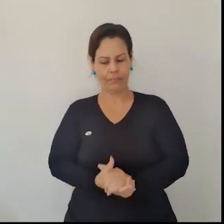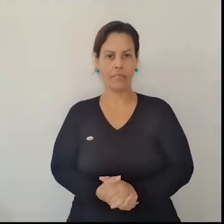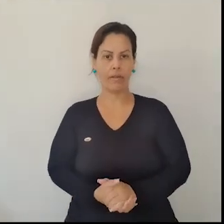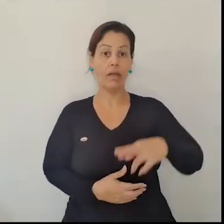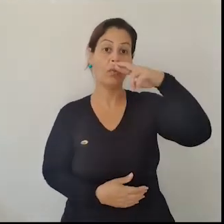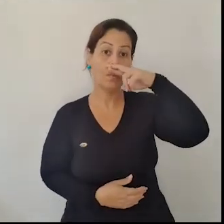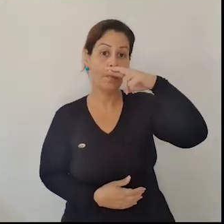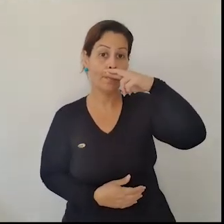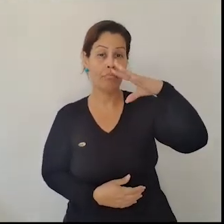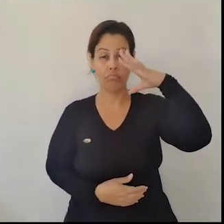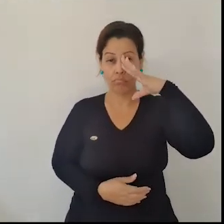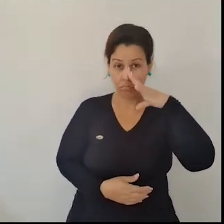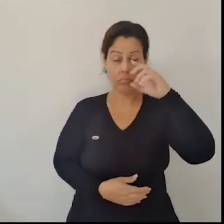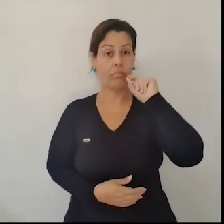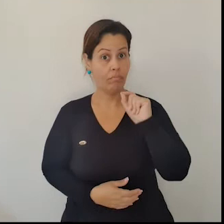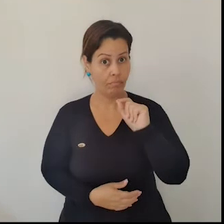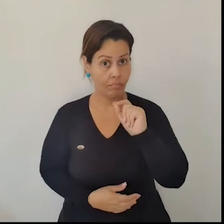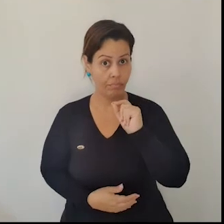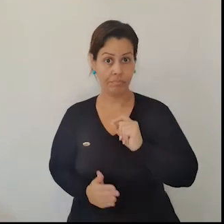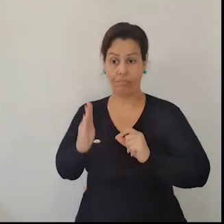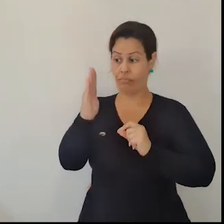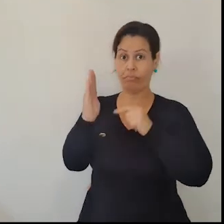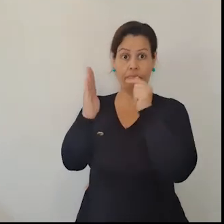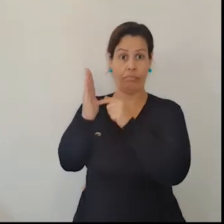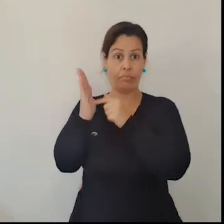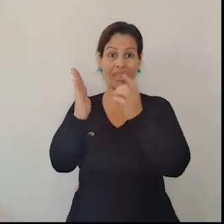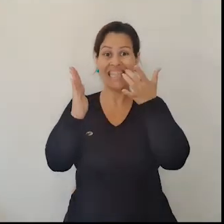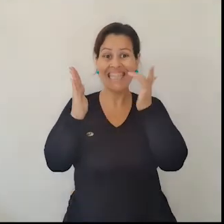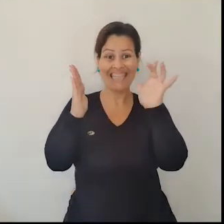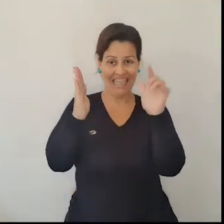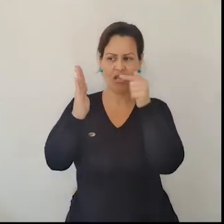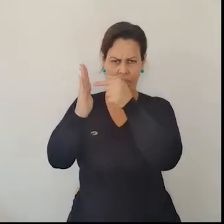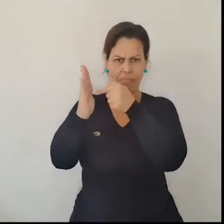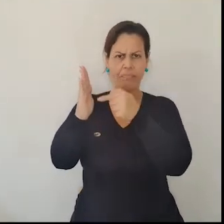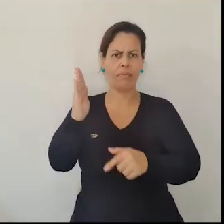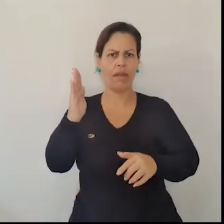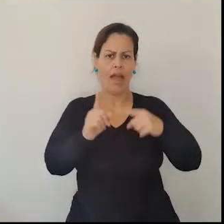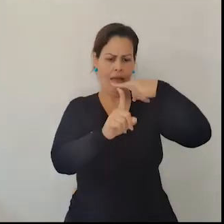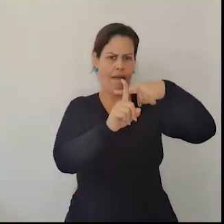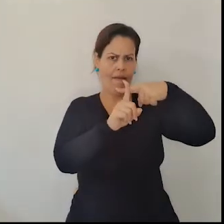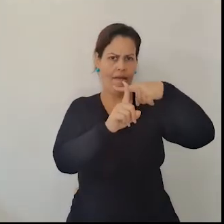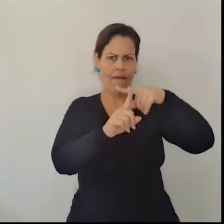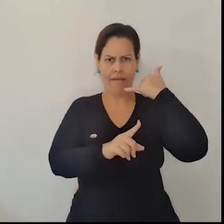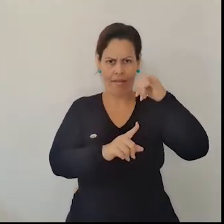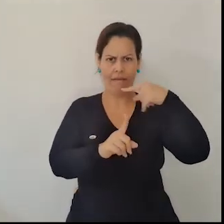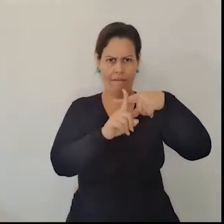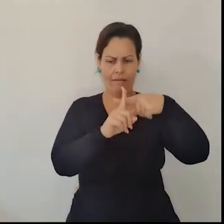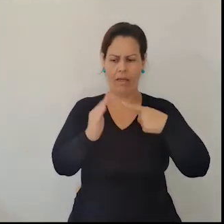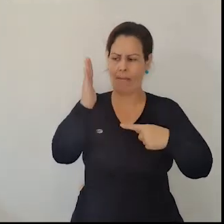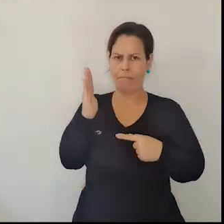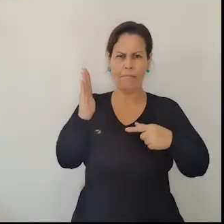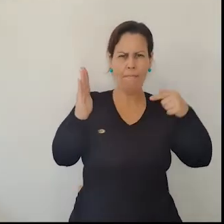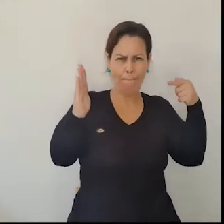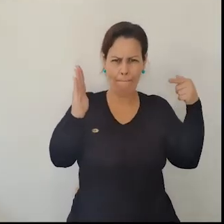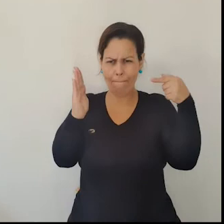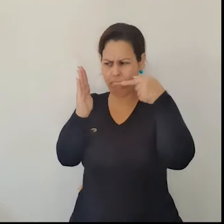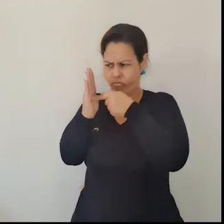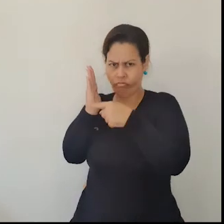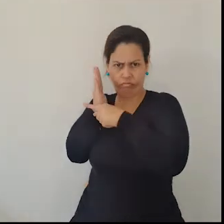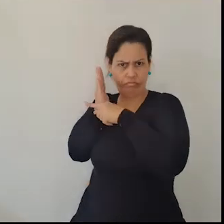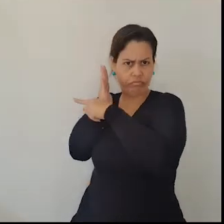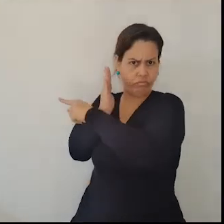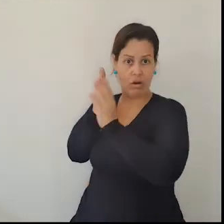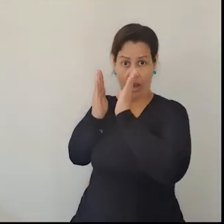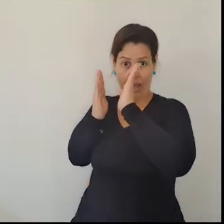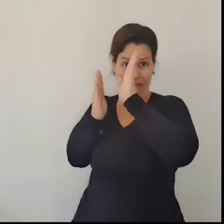o que Rutherford observou? A maioria das partículas alfa atravessaram a lâmina de ouro sem sofrer